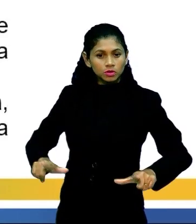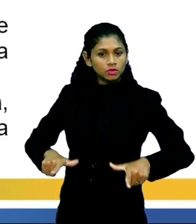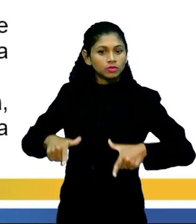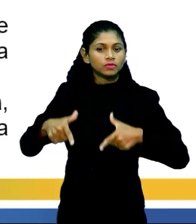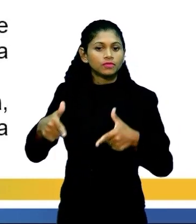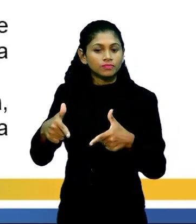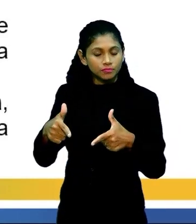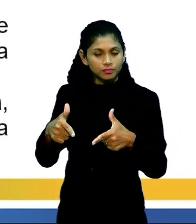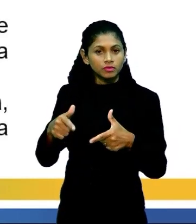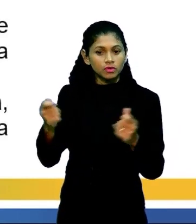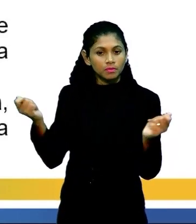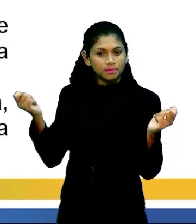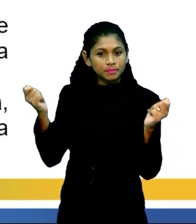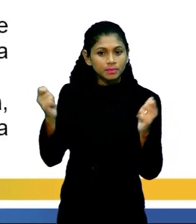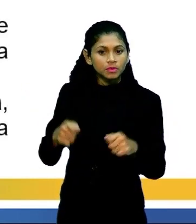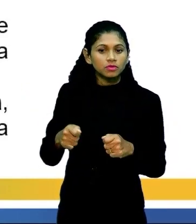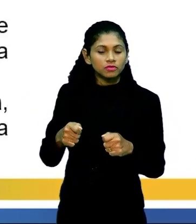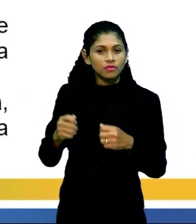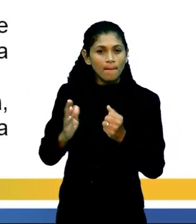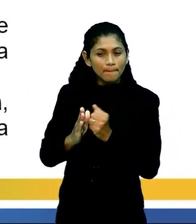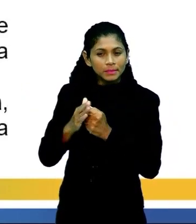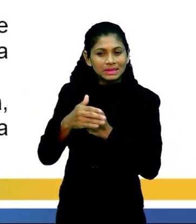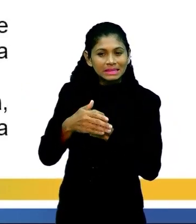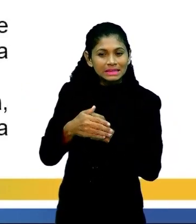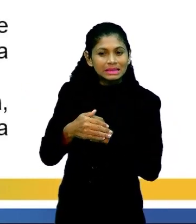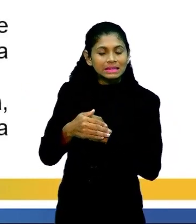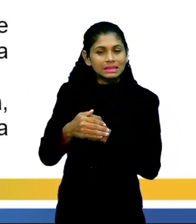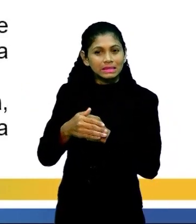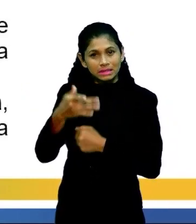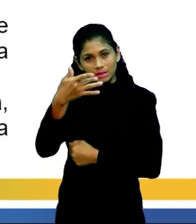pela indústria do consumo. Seria essa a resposta?